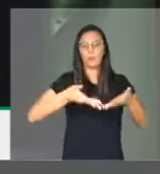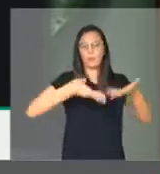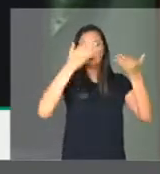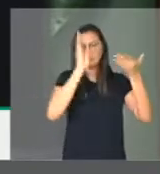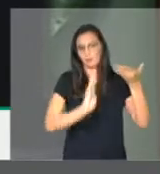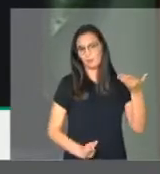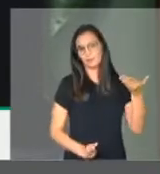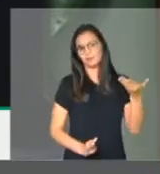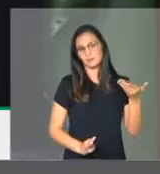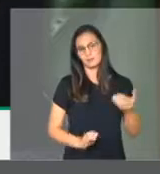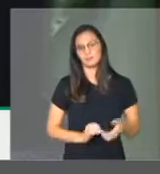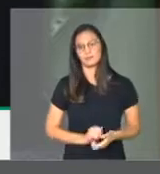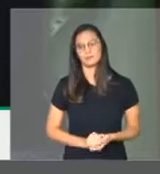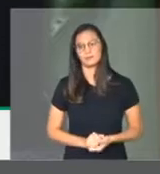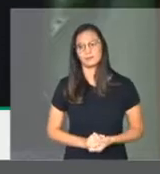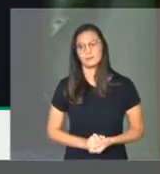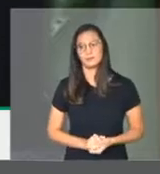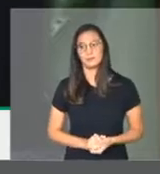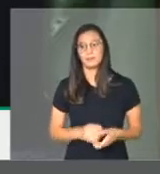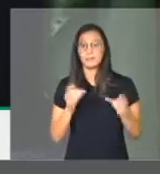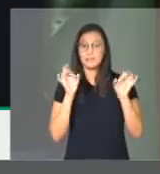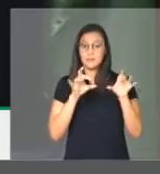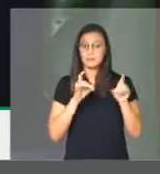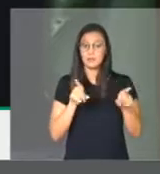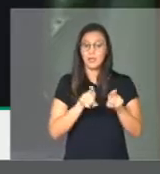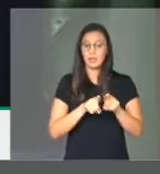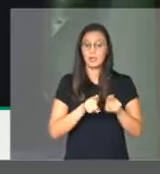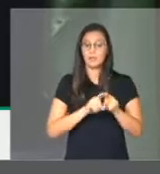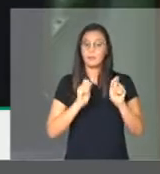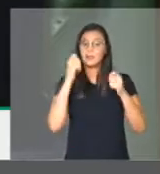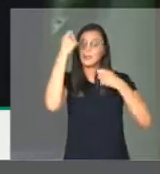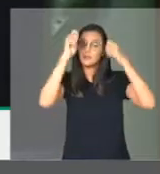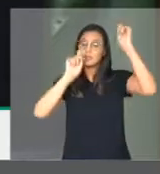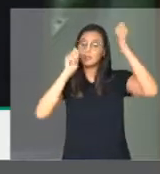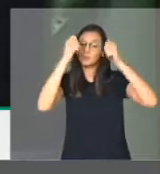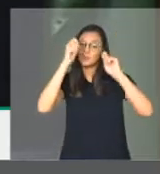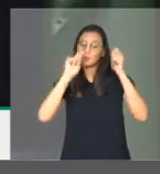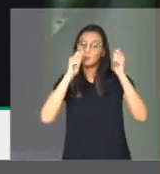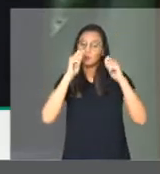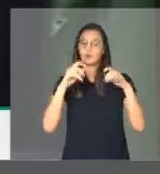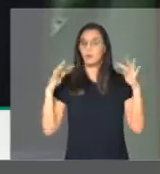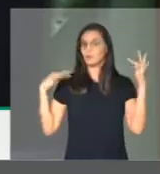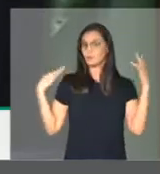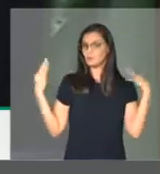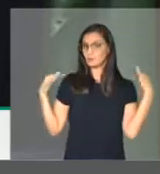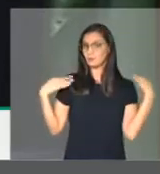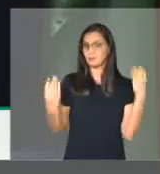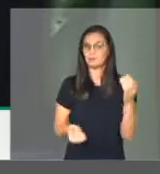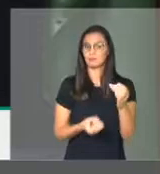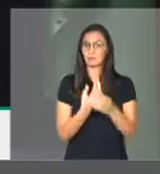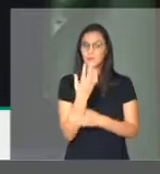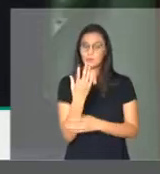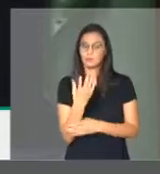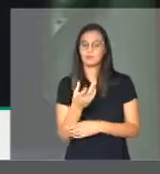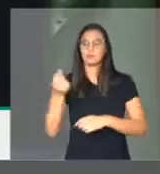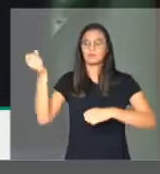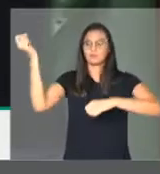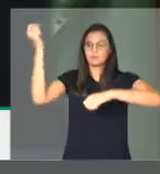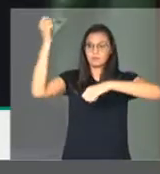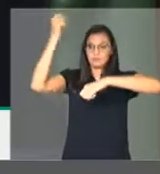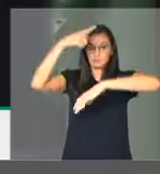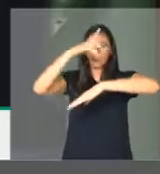potencialidades várias, em especial na indústria do turismo, na produção de energias renováveis,